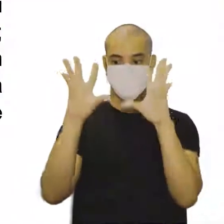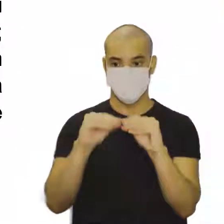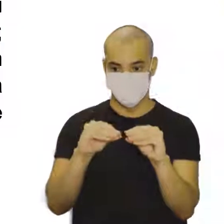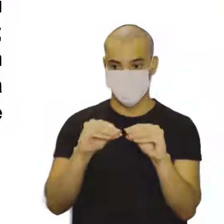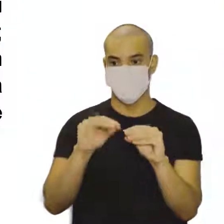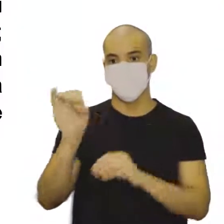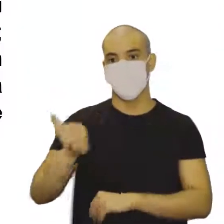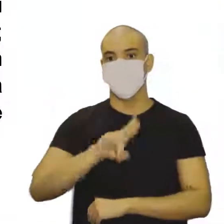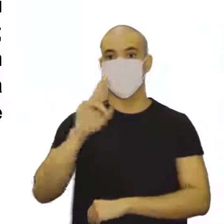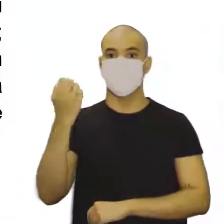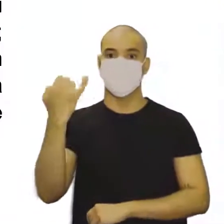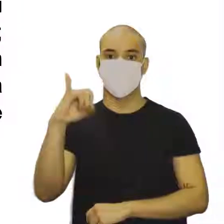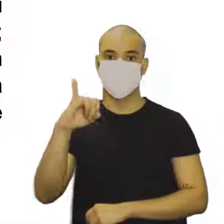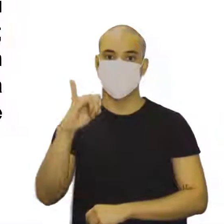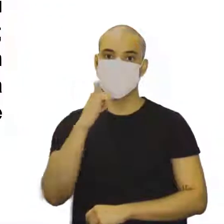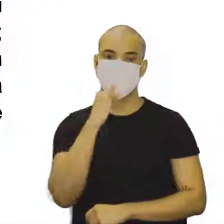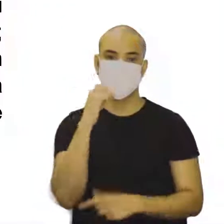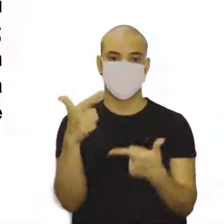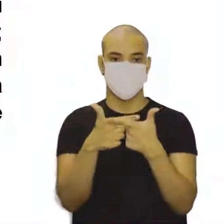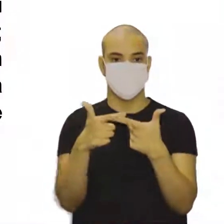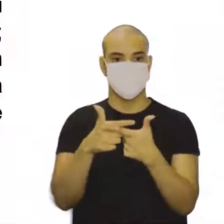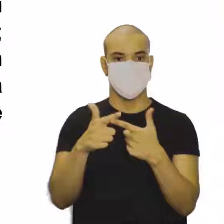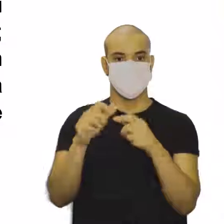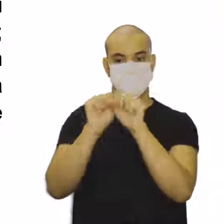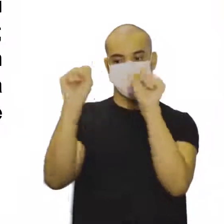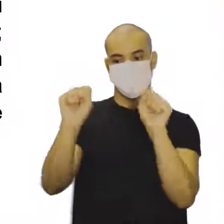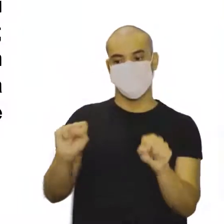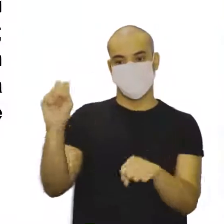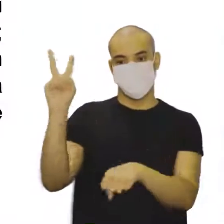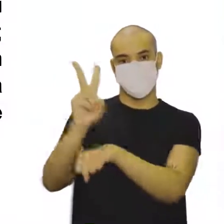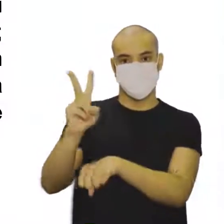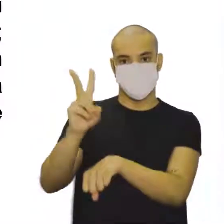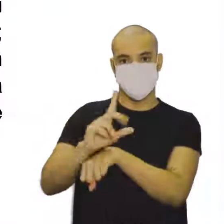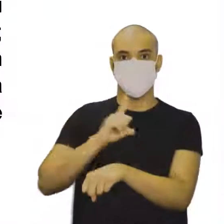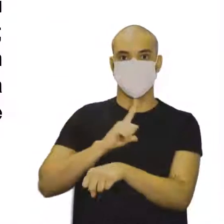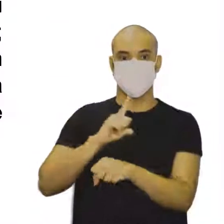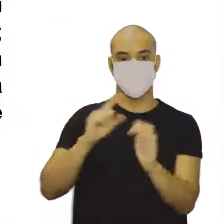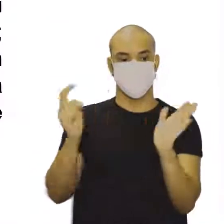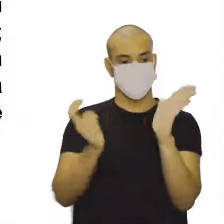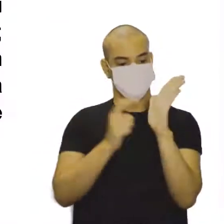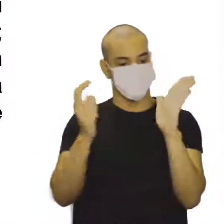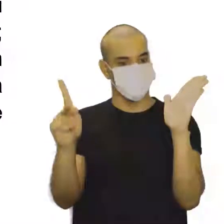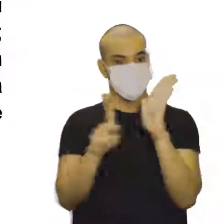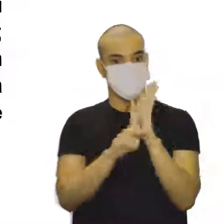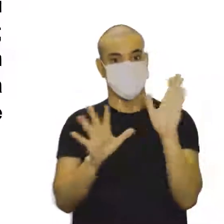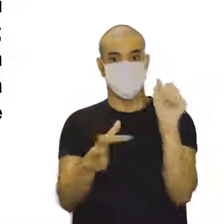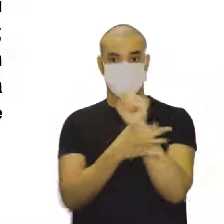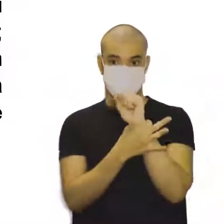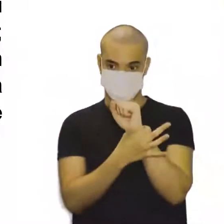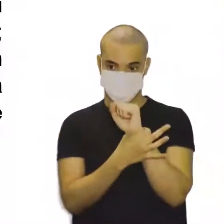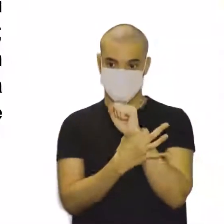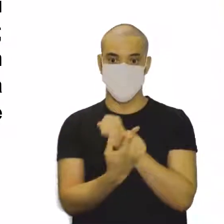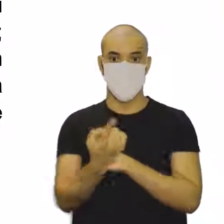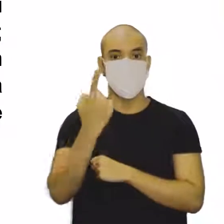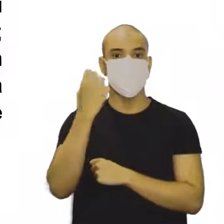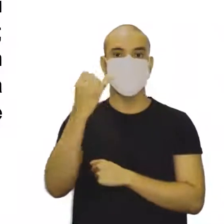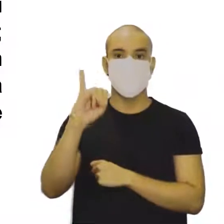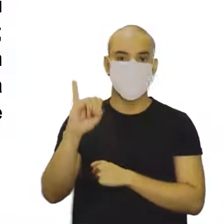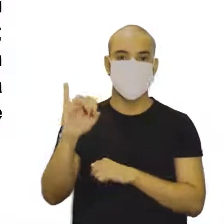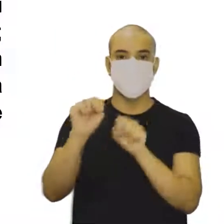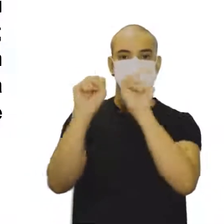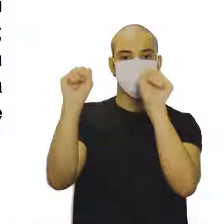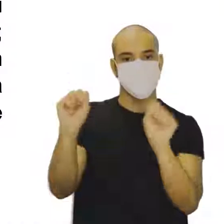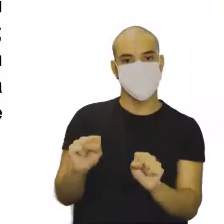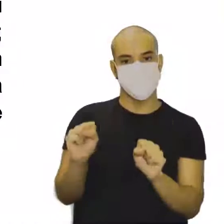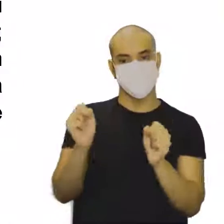Ou se o meu sistema de proteção tem lá um dispositivo que meça a questão da segurança para ver se o sistema